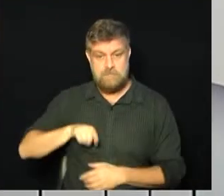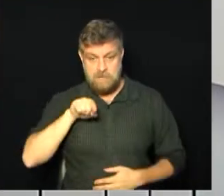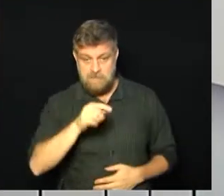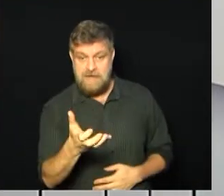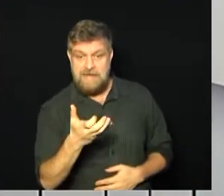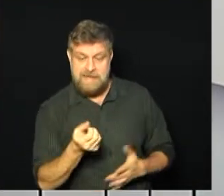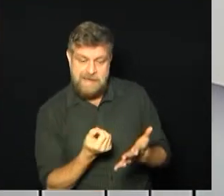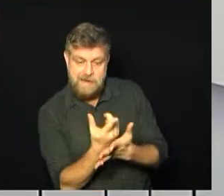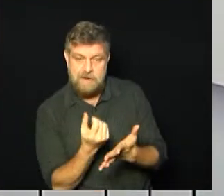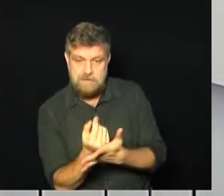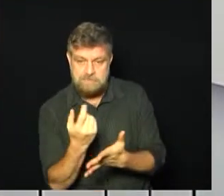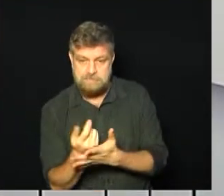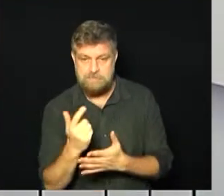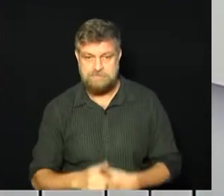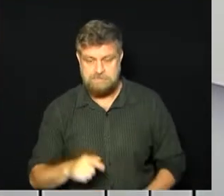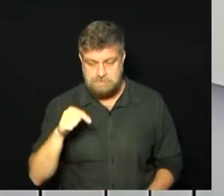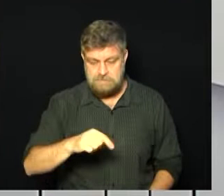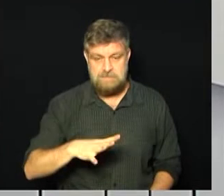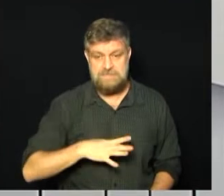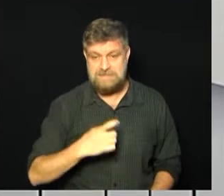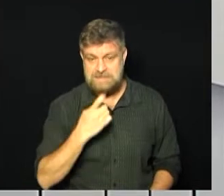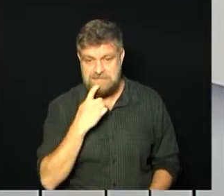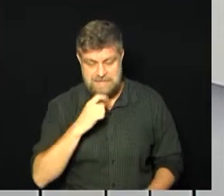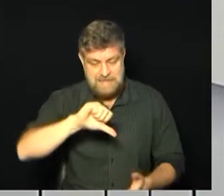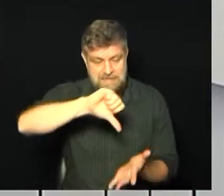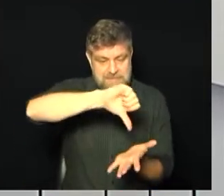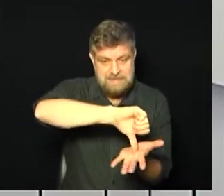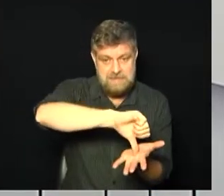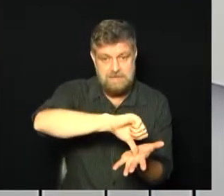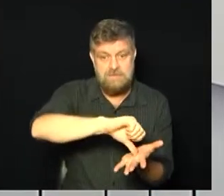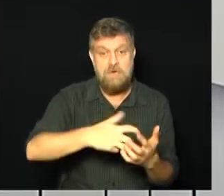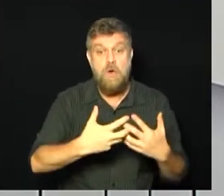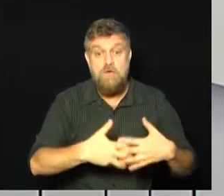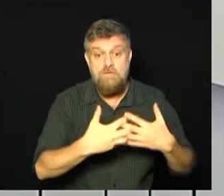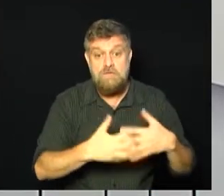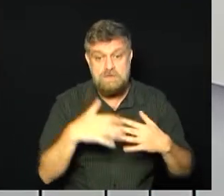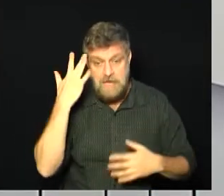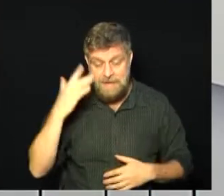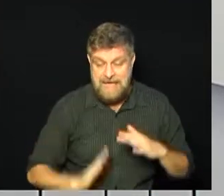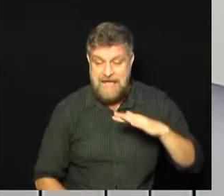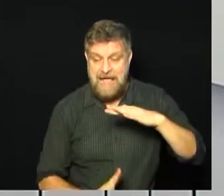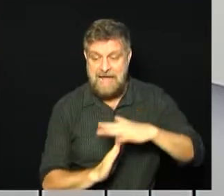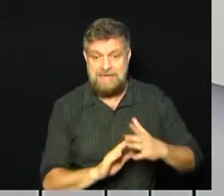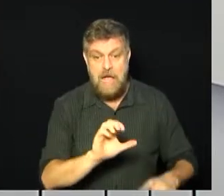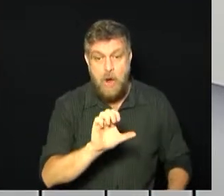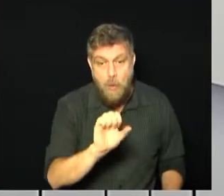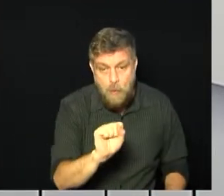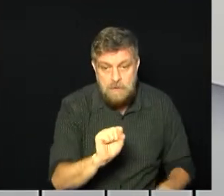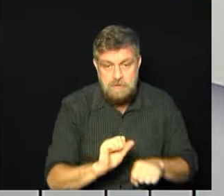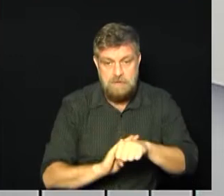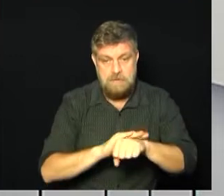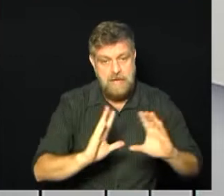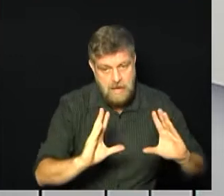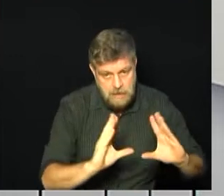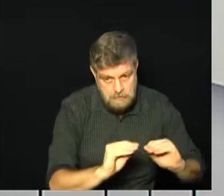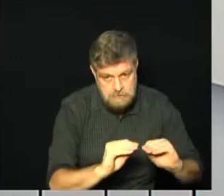fazer compras, o comércio da região central aqui de Campinas vai funcionar amanhã até às 8 horas da noite. Dá